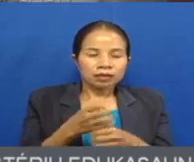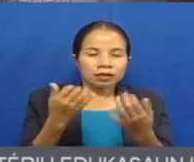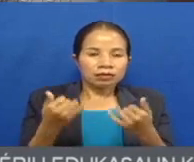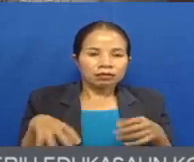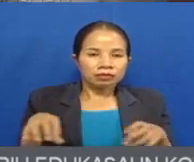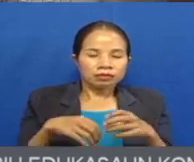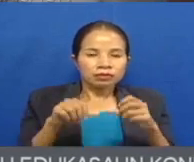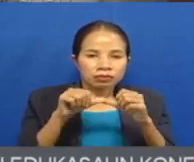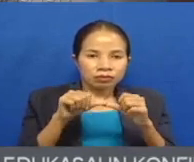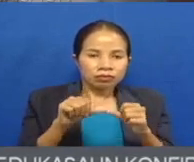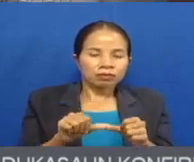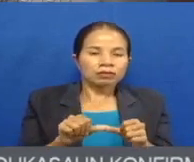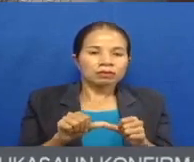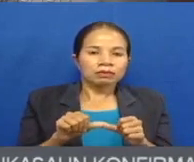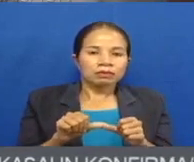servisu